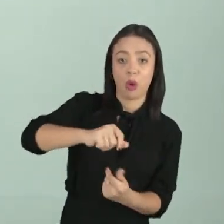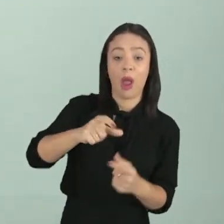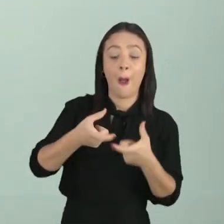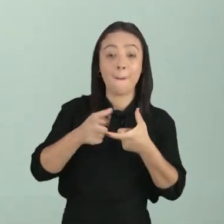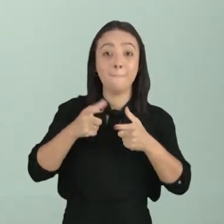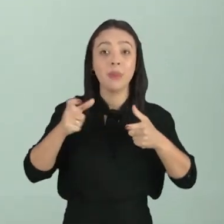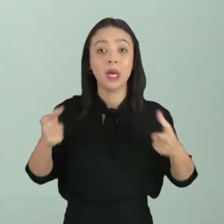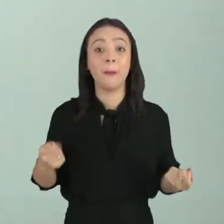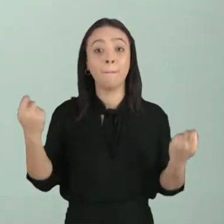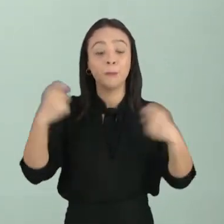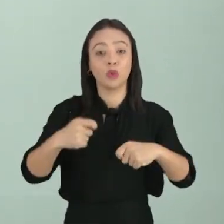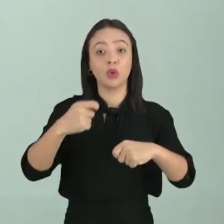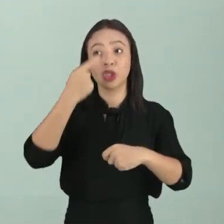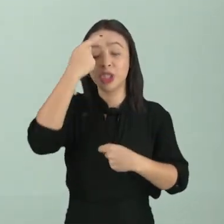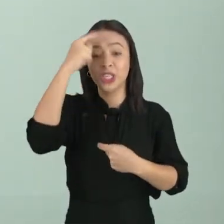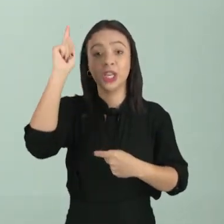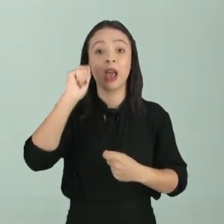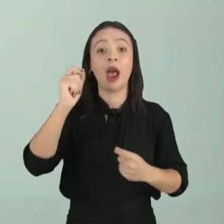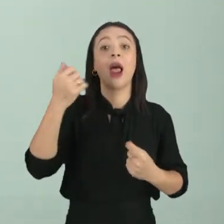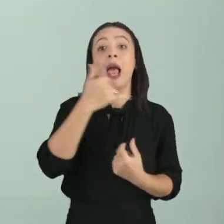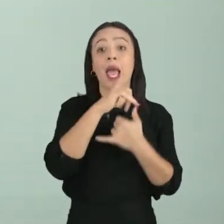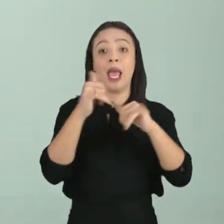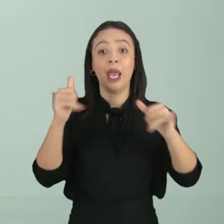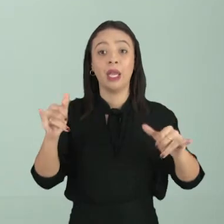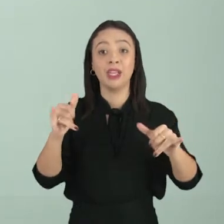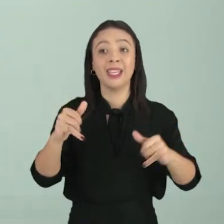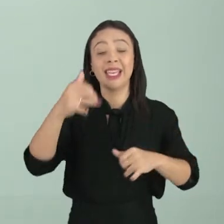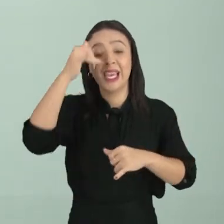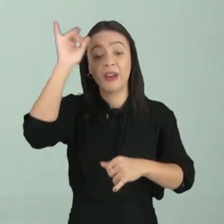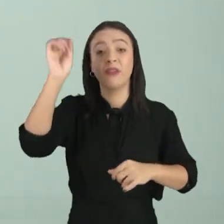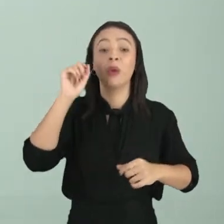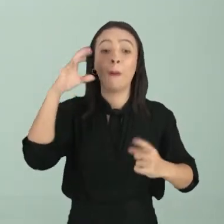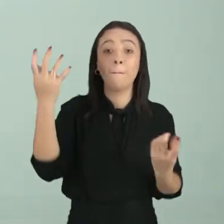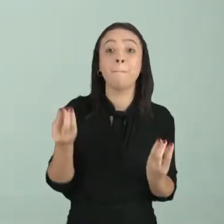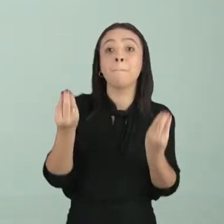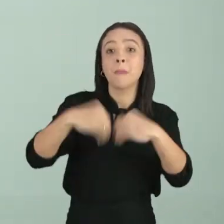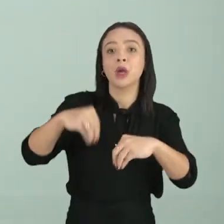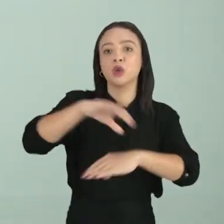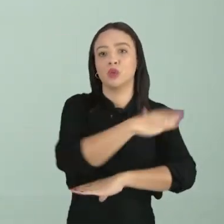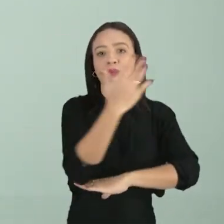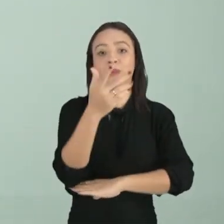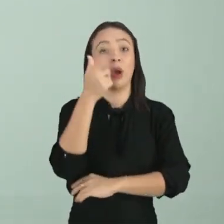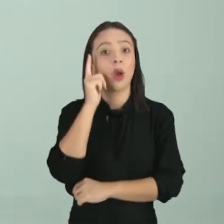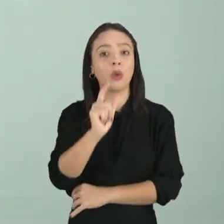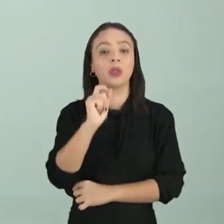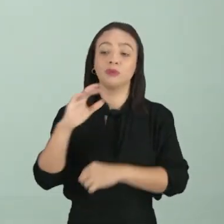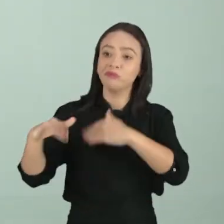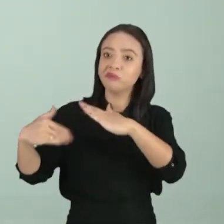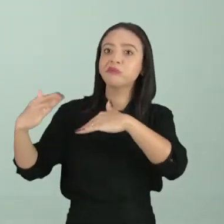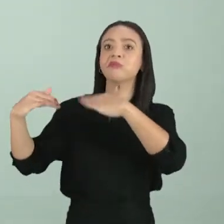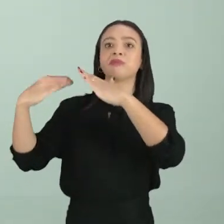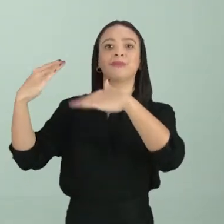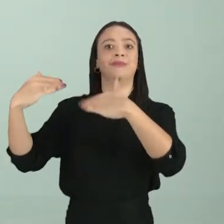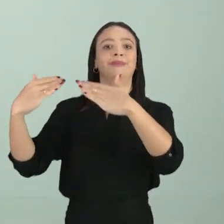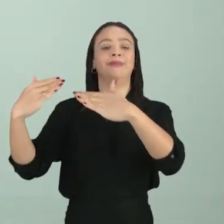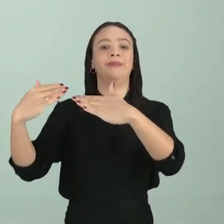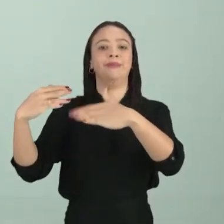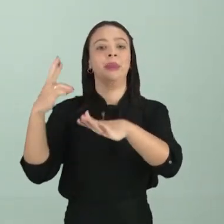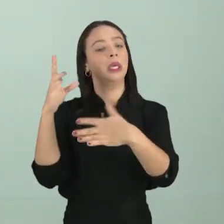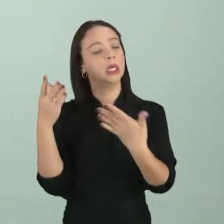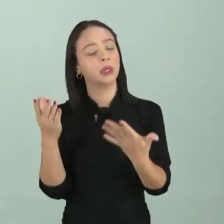energia renováveis, que elas não agridem tanto o meio ambiente, para que você consiga ainda desenvolver. Então, sempre